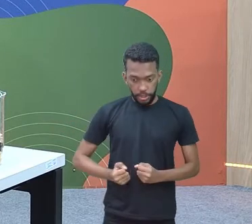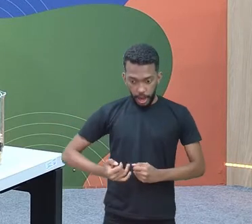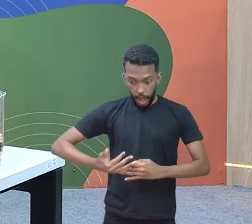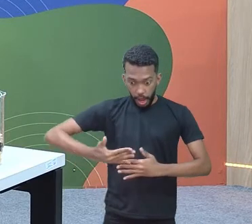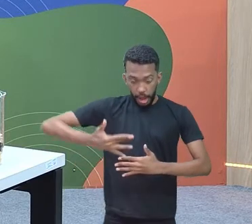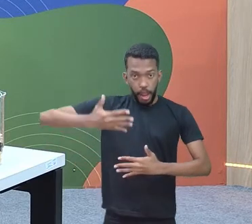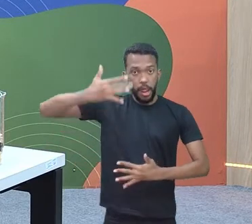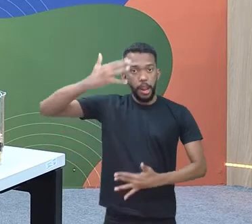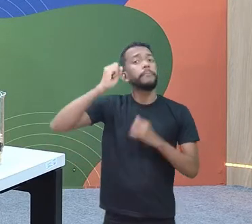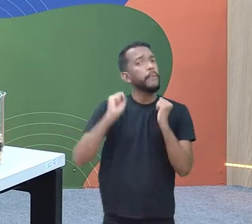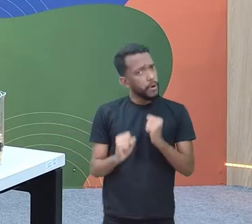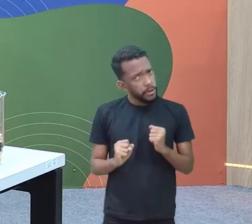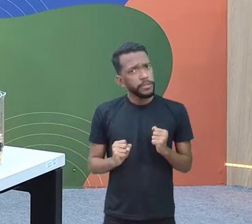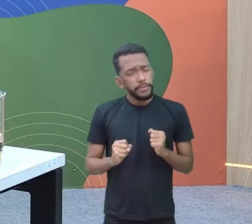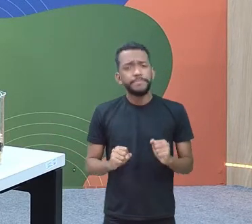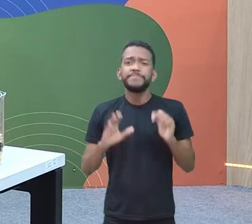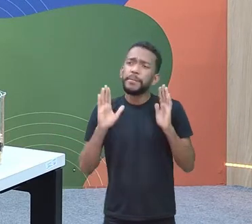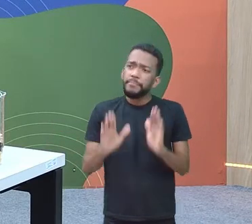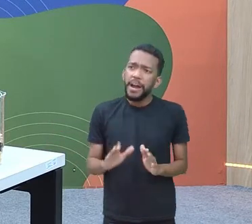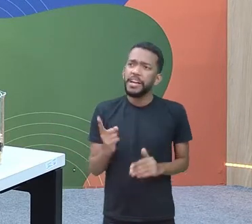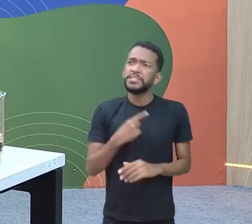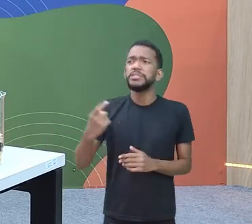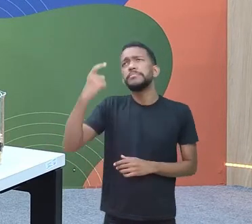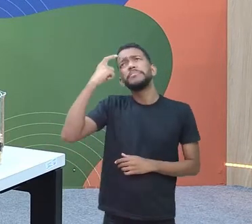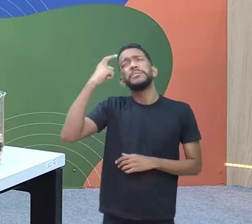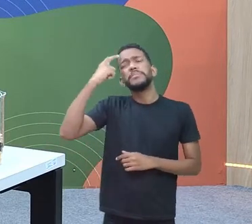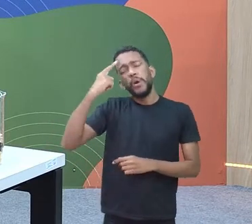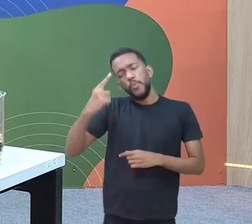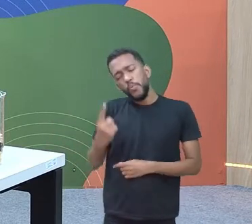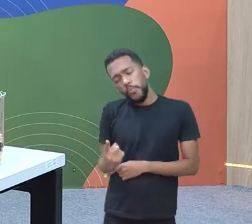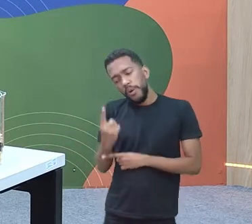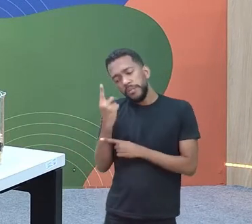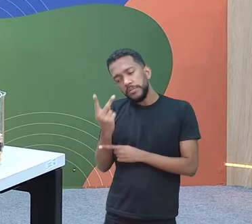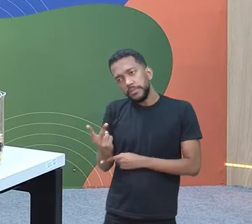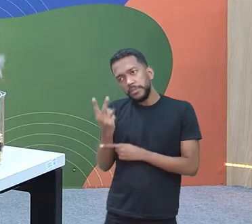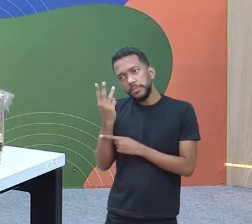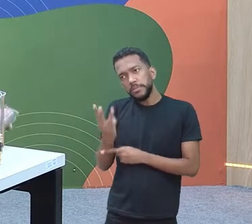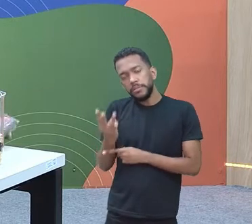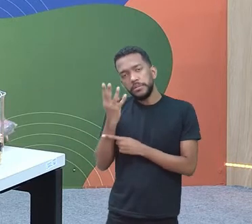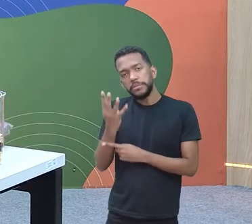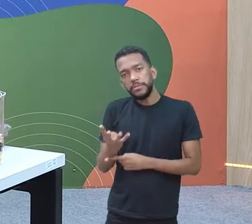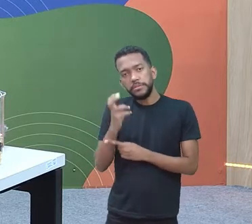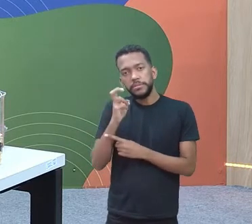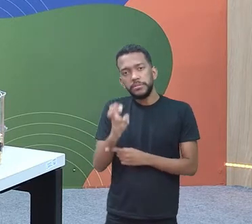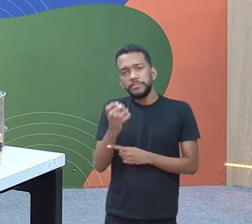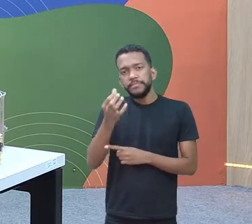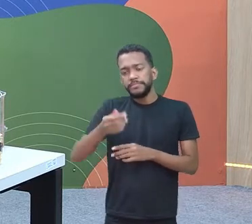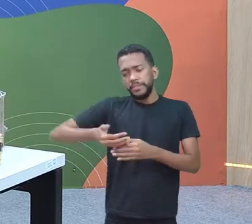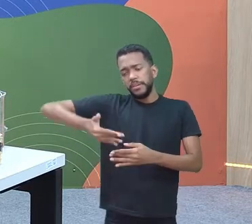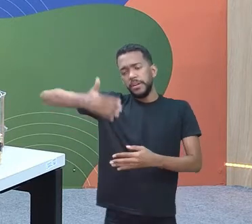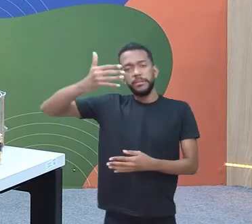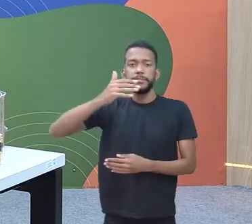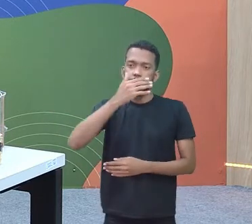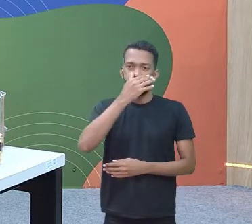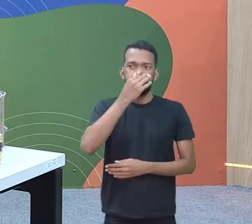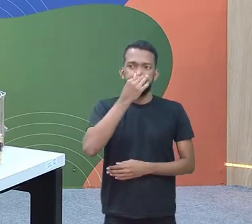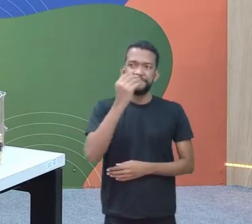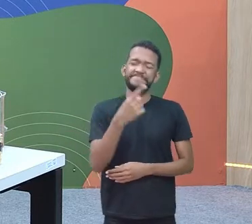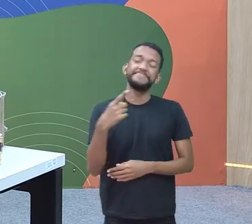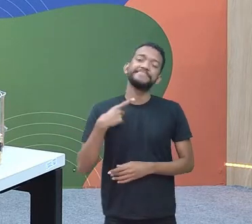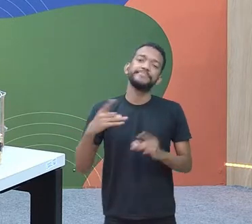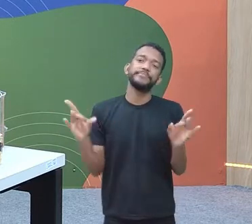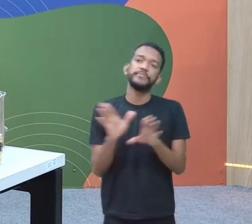fases. Mas, para a gente não ficar contando aqui 1, 2, 3 fases, aí nós já temos